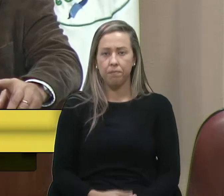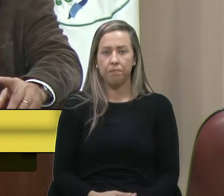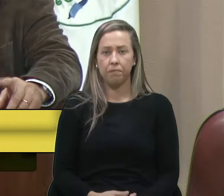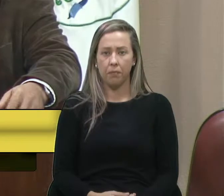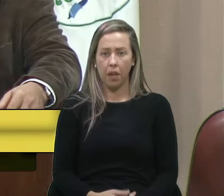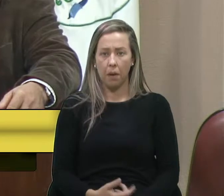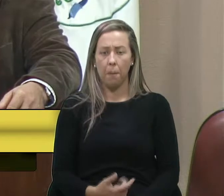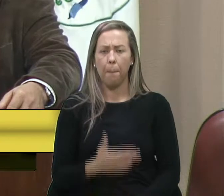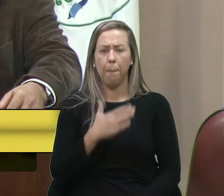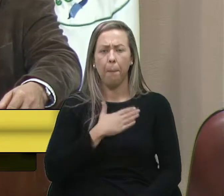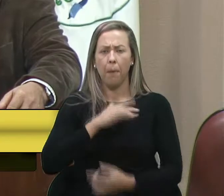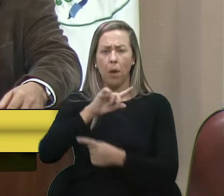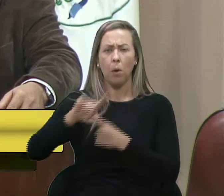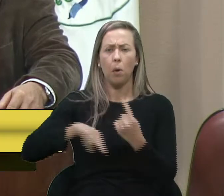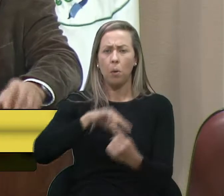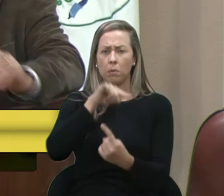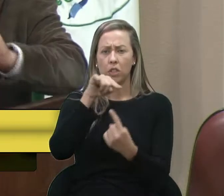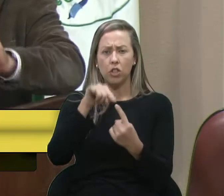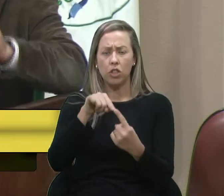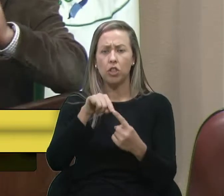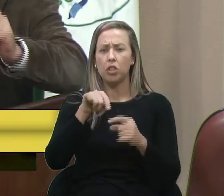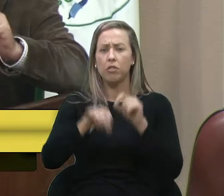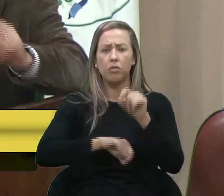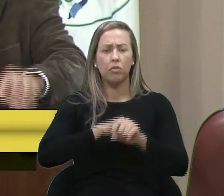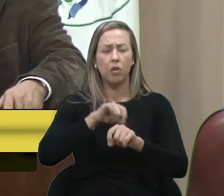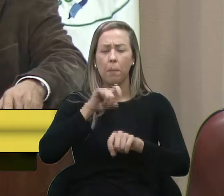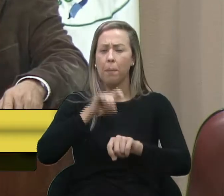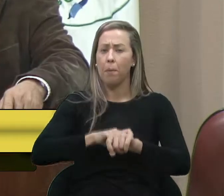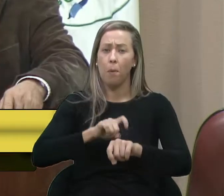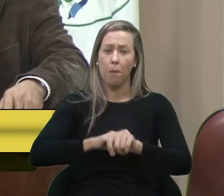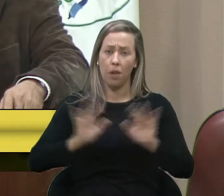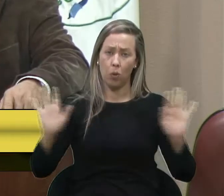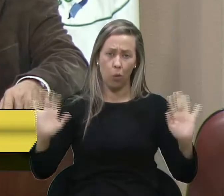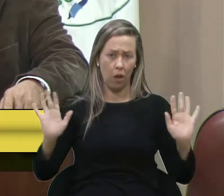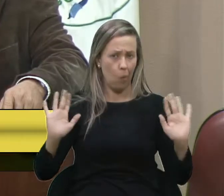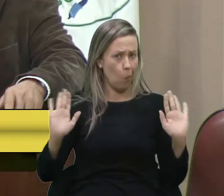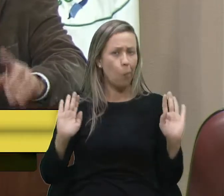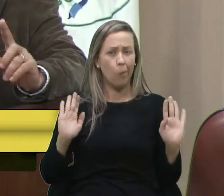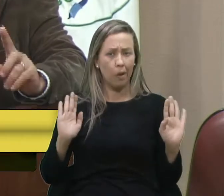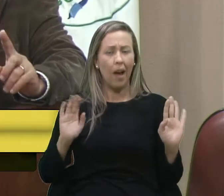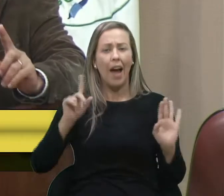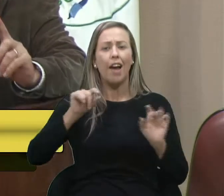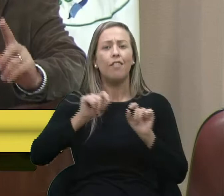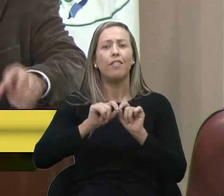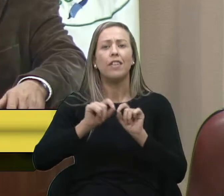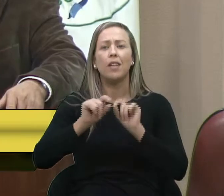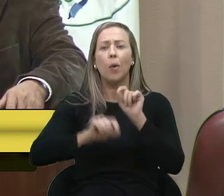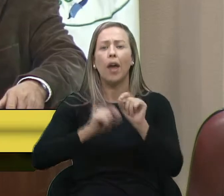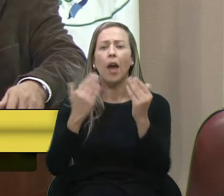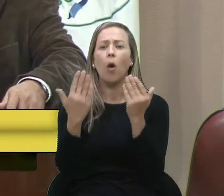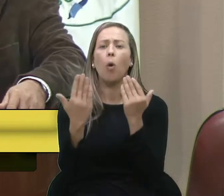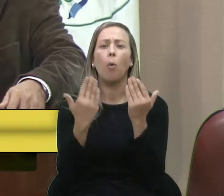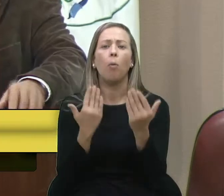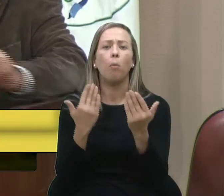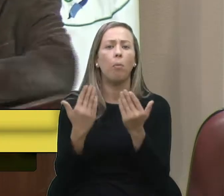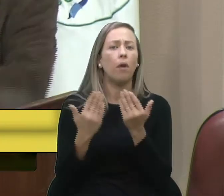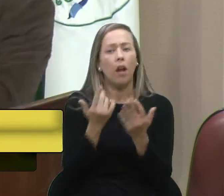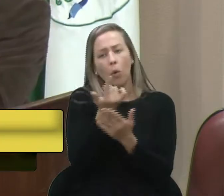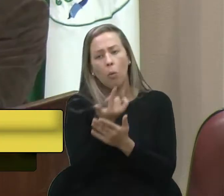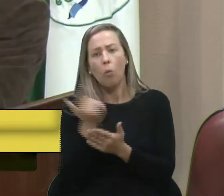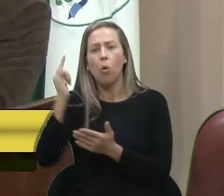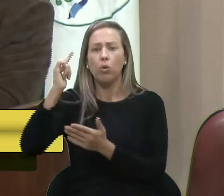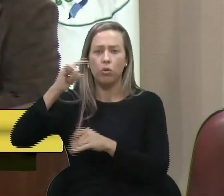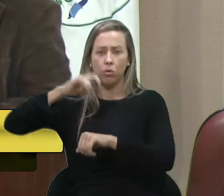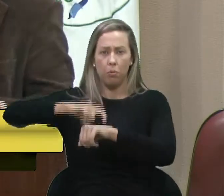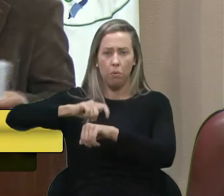meu objetivo da minha fala, em momento algum, é de fazer comparativos com outros governos, mas